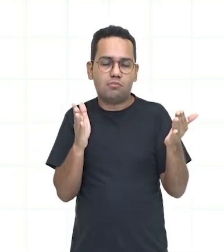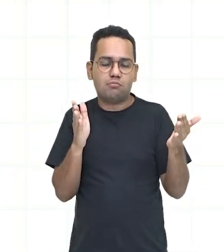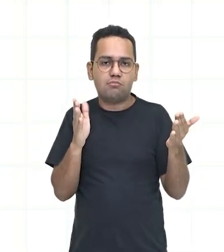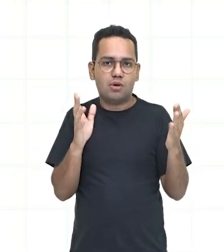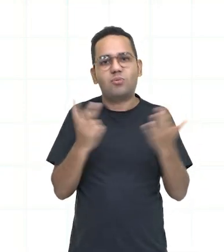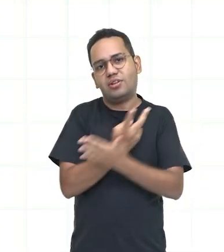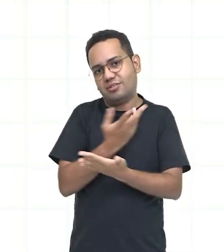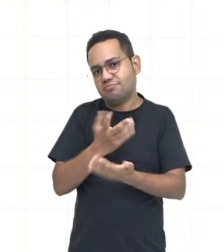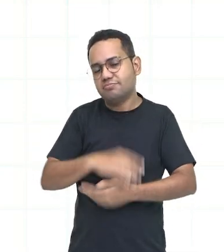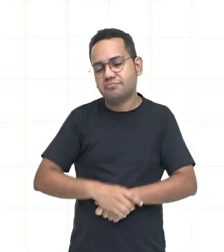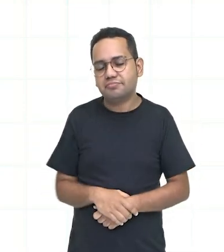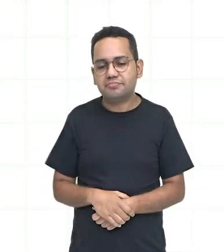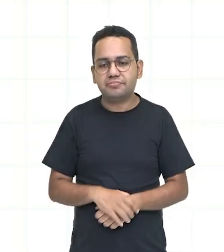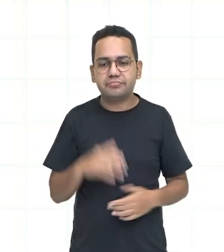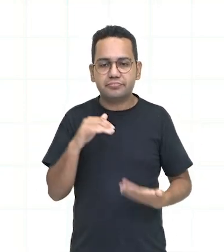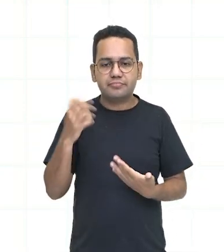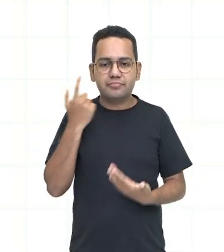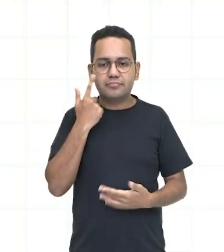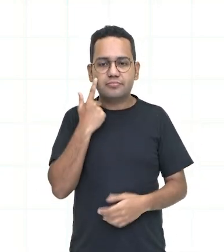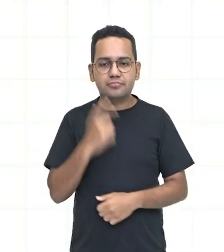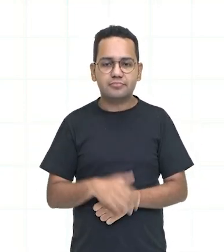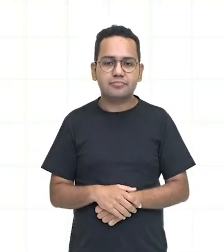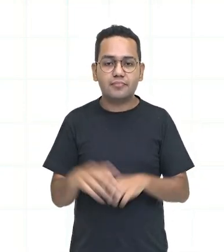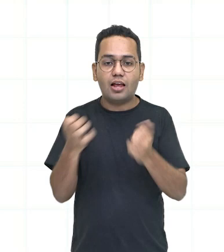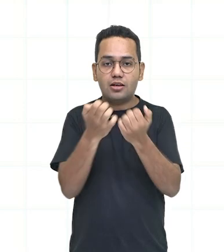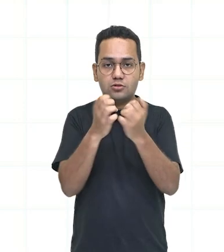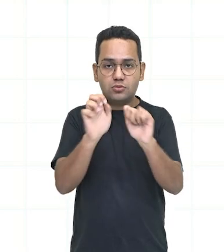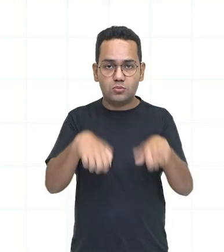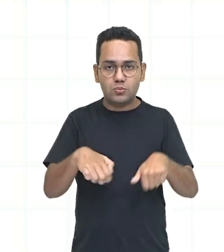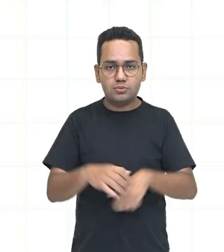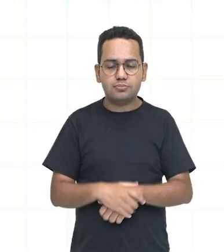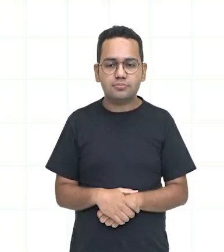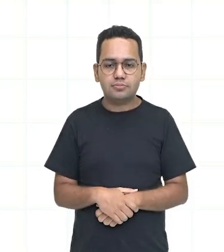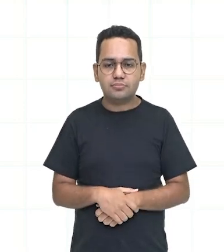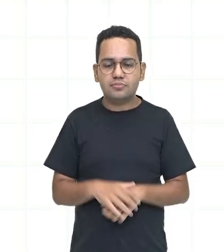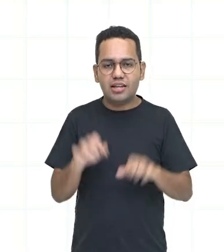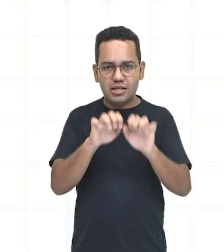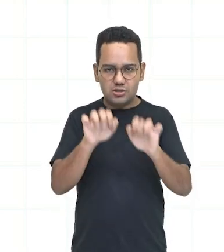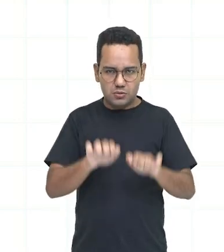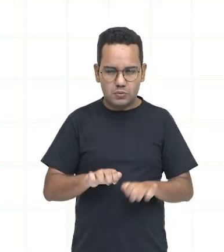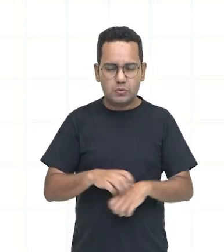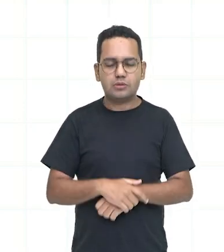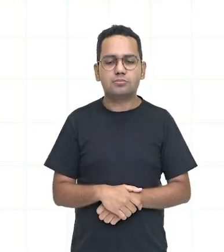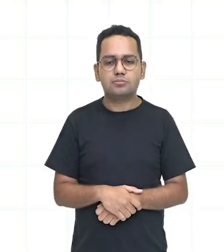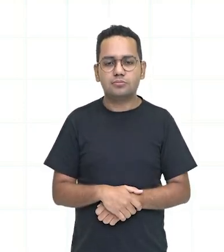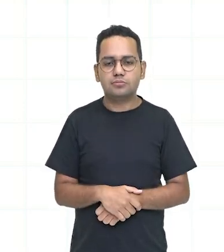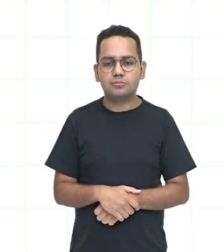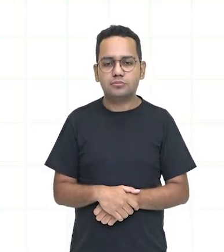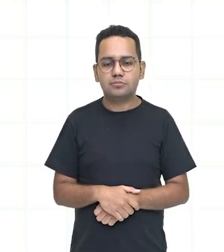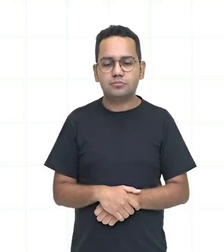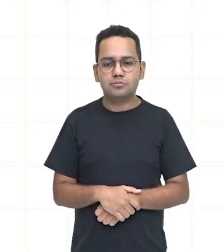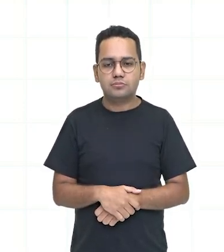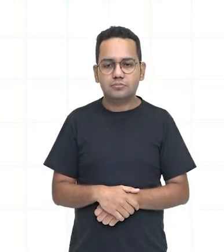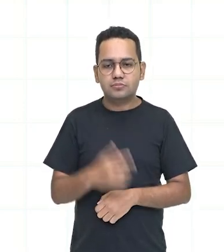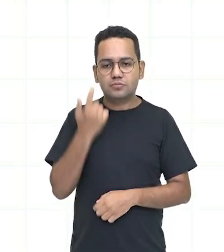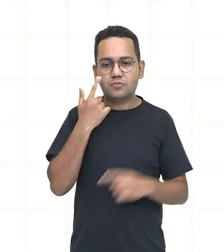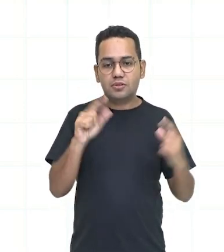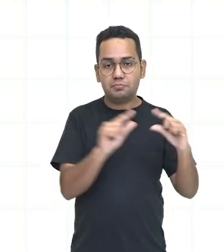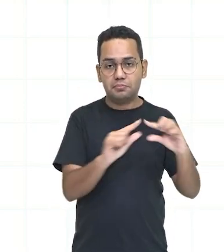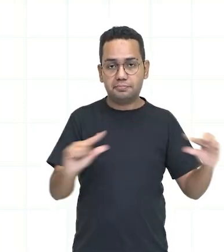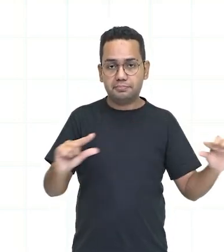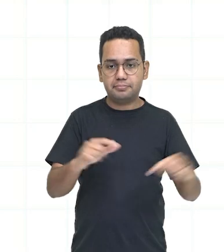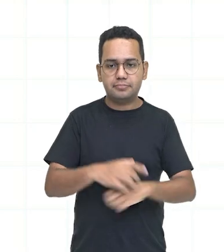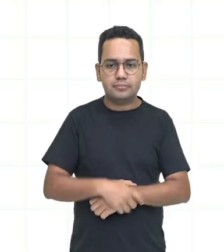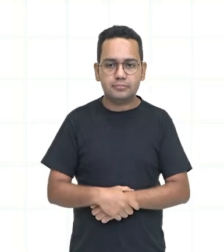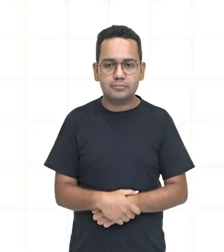Mais uma vez nós temos a estrutura, if, simple present, simple future. Olha só, if she studies, se ela